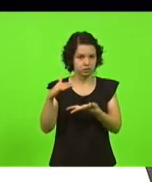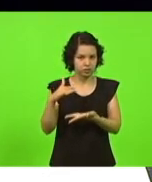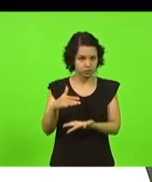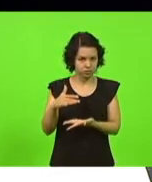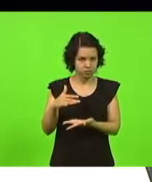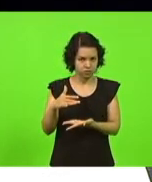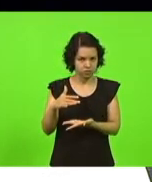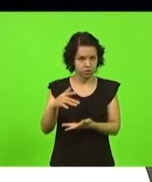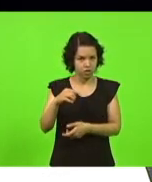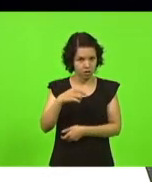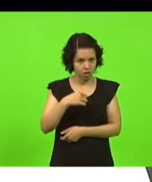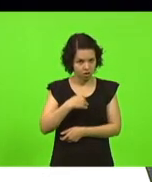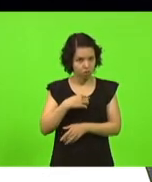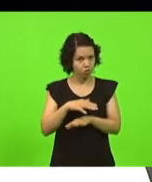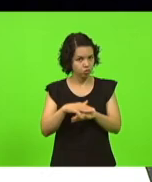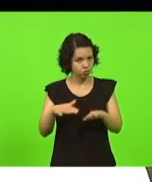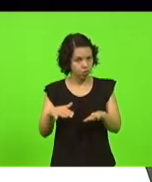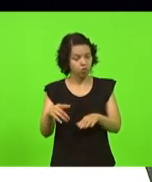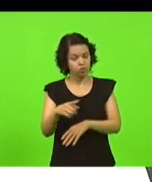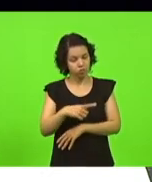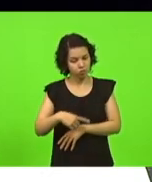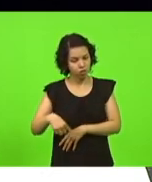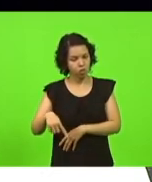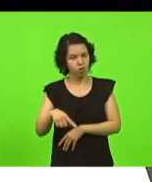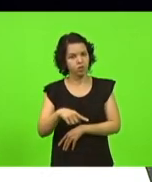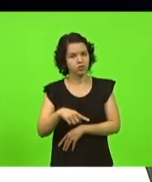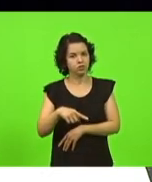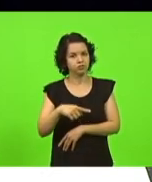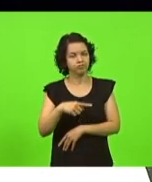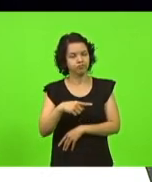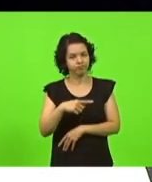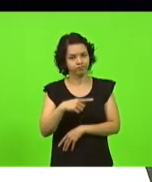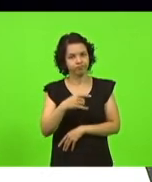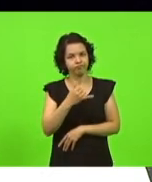como nós todos, nos decepcionamos com a proposta.